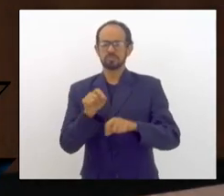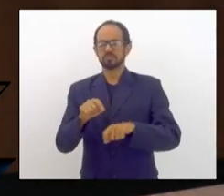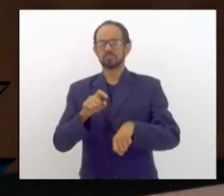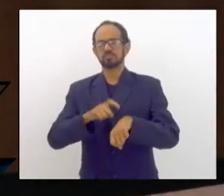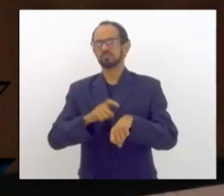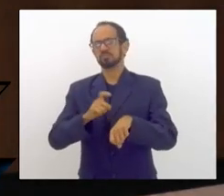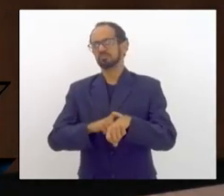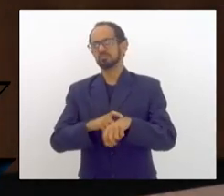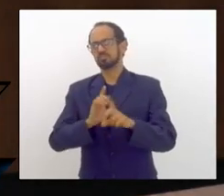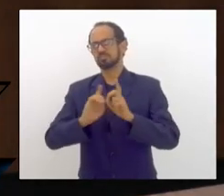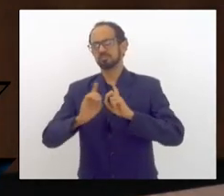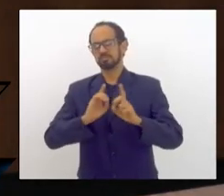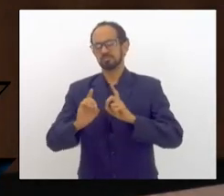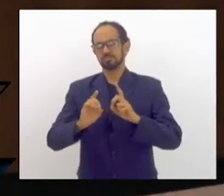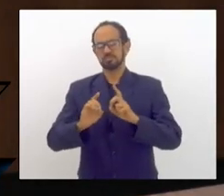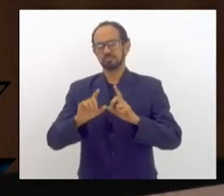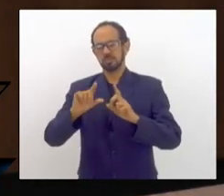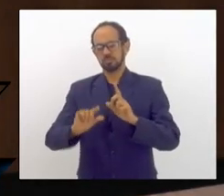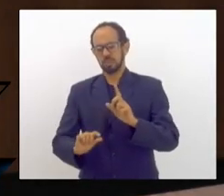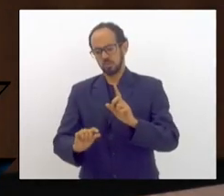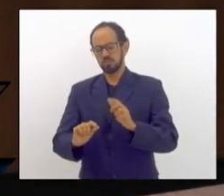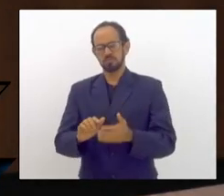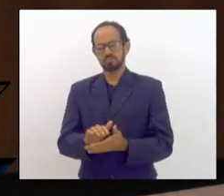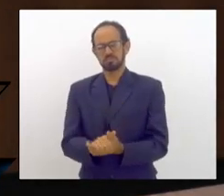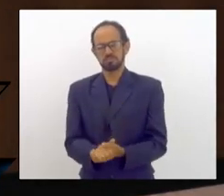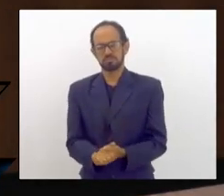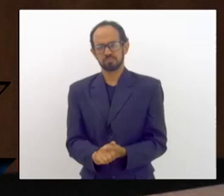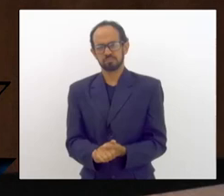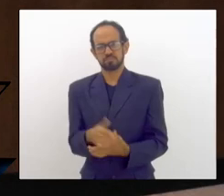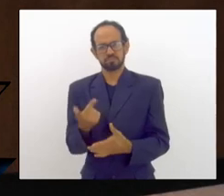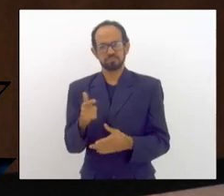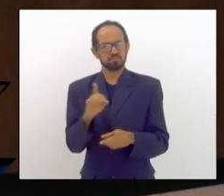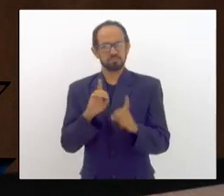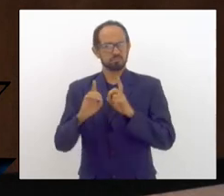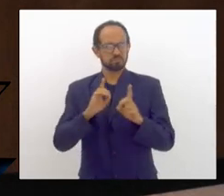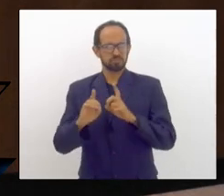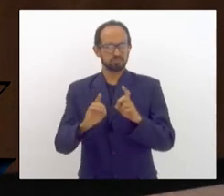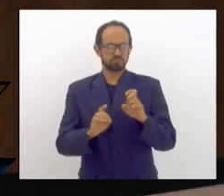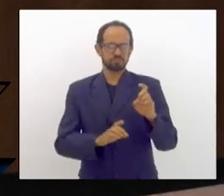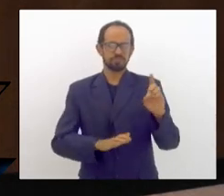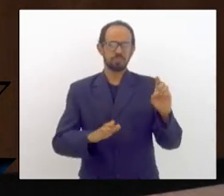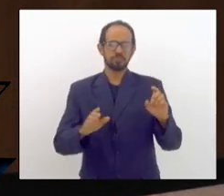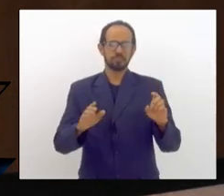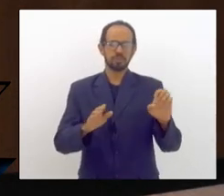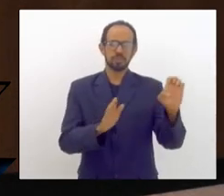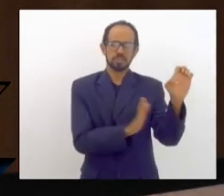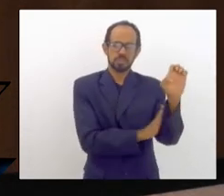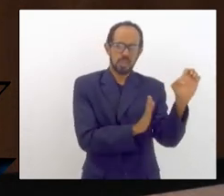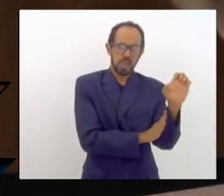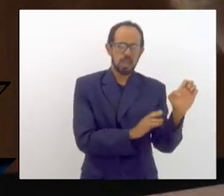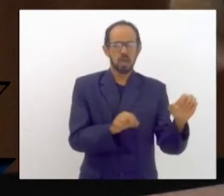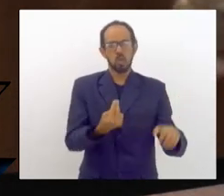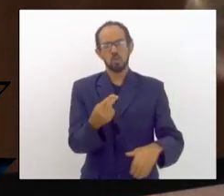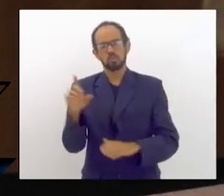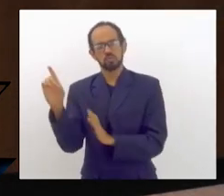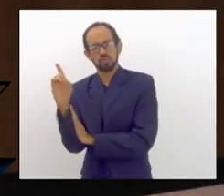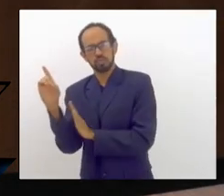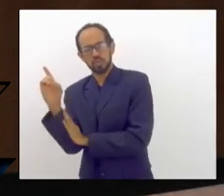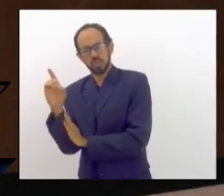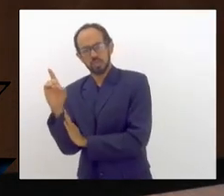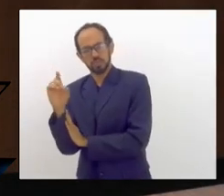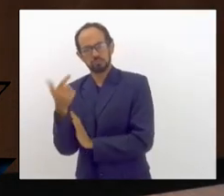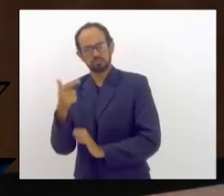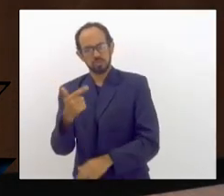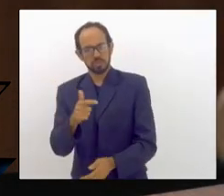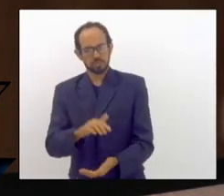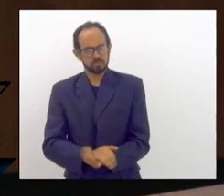discussão ideológica ela se apequena, porque aqui não há discussão de direita ou esquerda, se ele tem a posição X